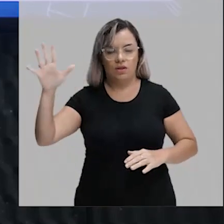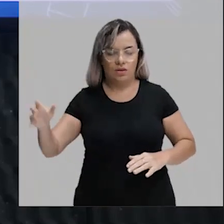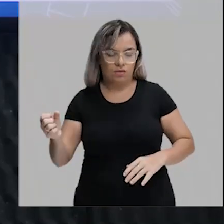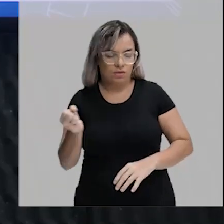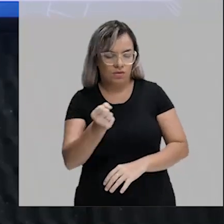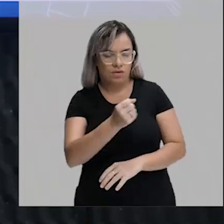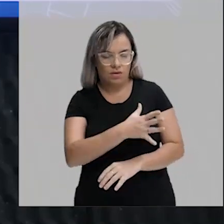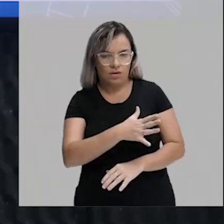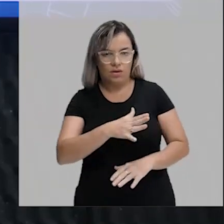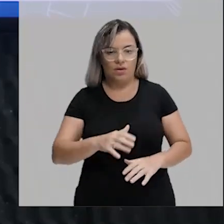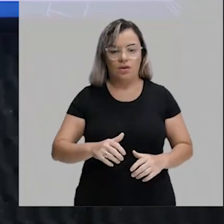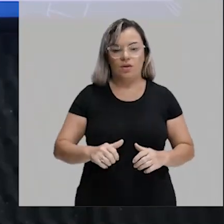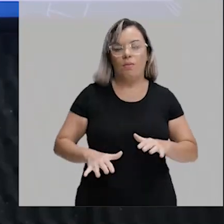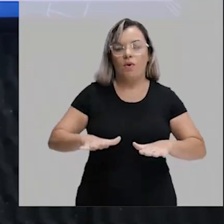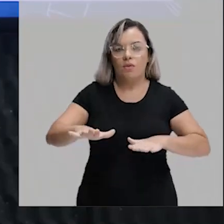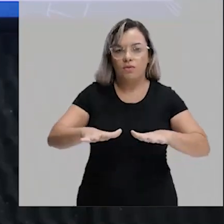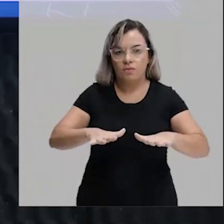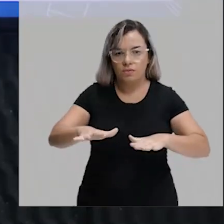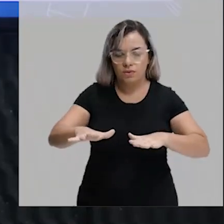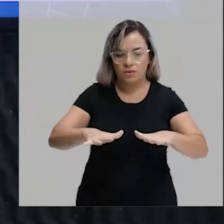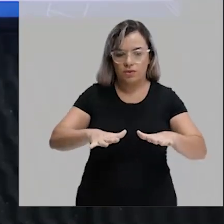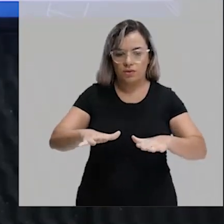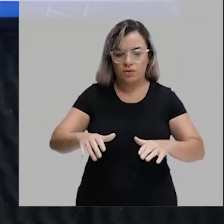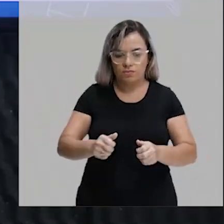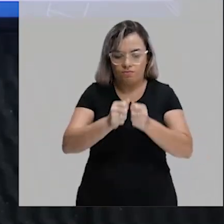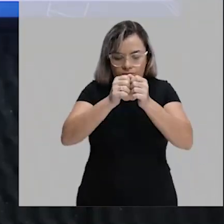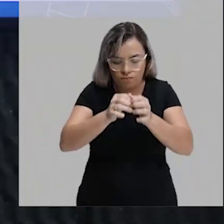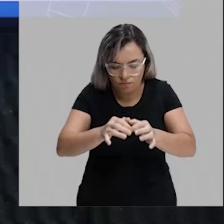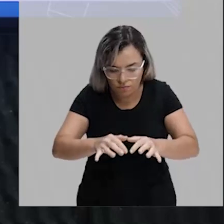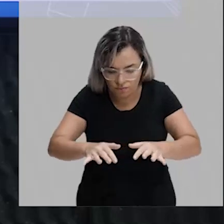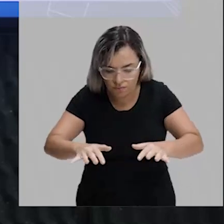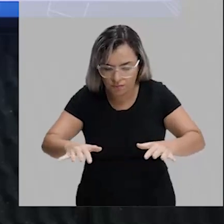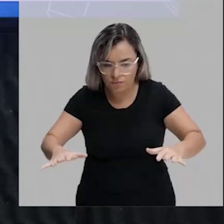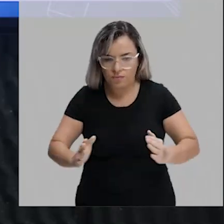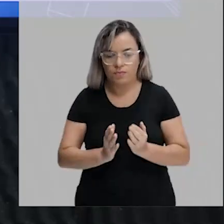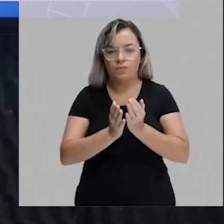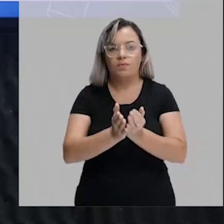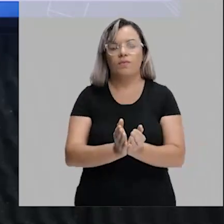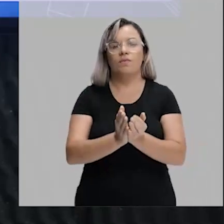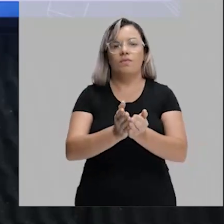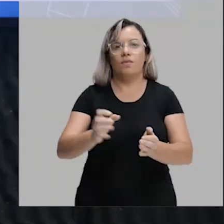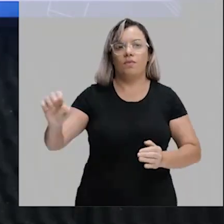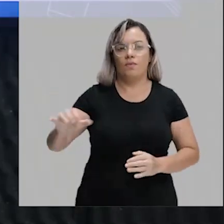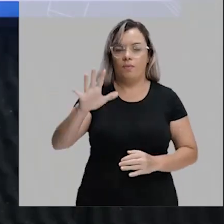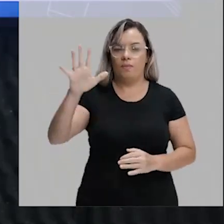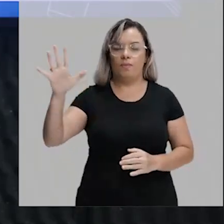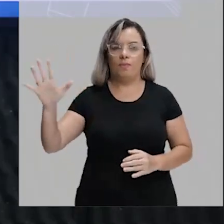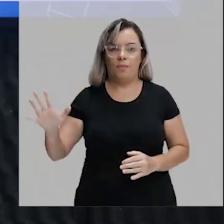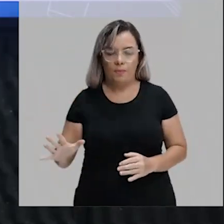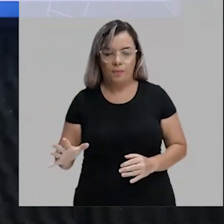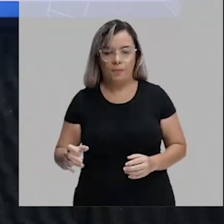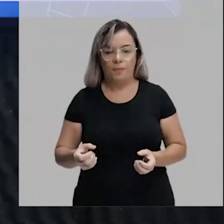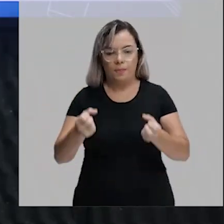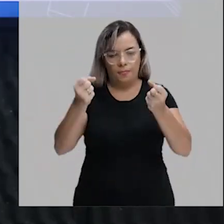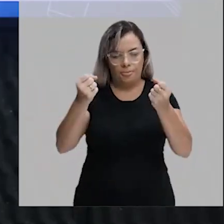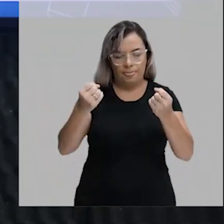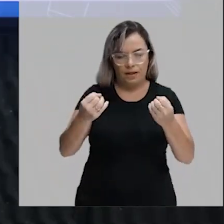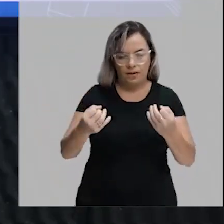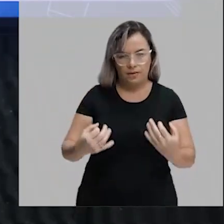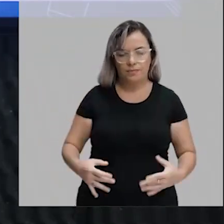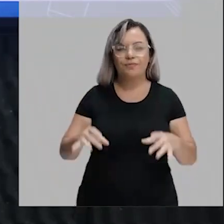expansão marítima e comercial europeia, o movimento das grandes navegações. Nós vamos analisar de uma forma mais